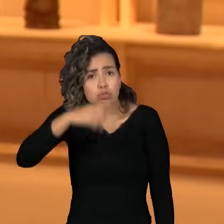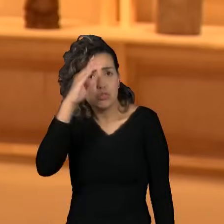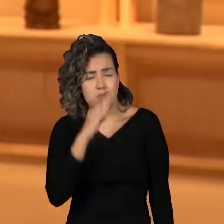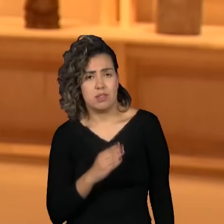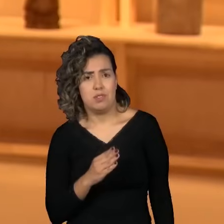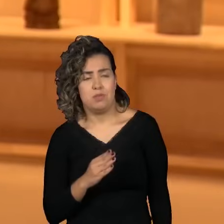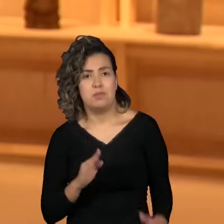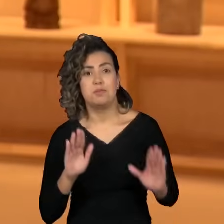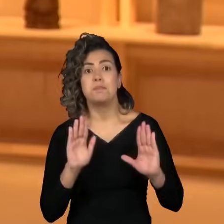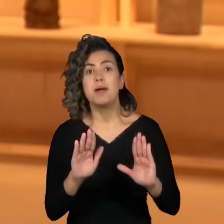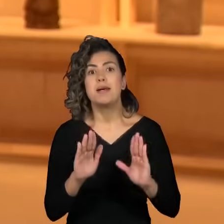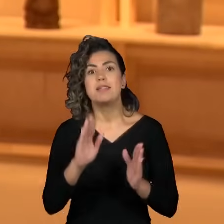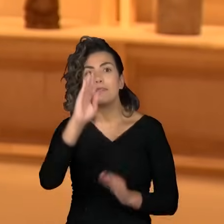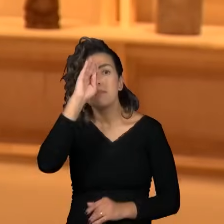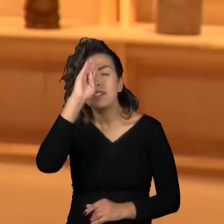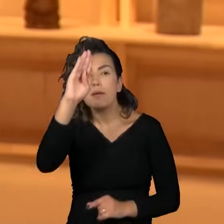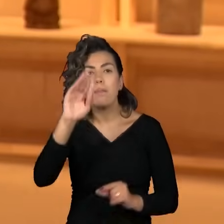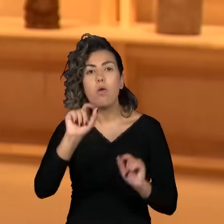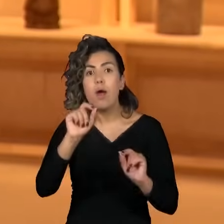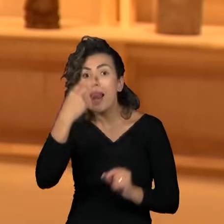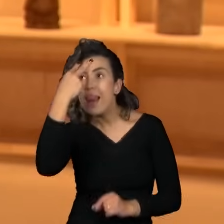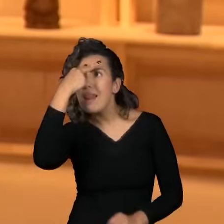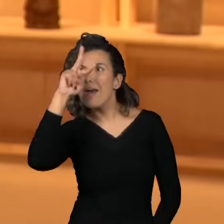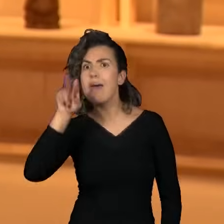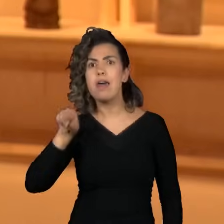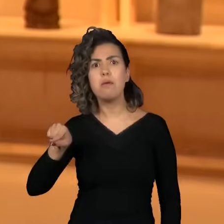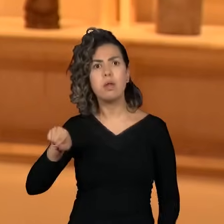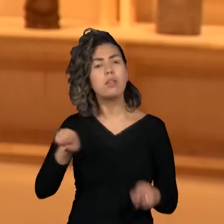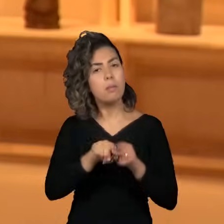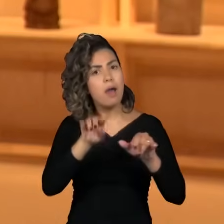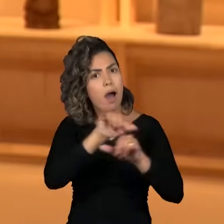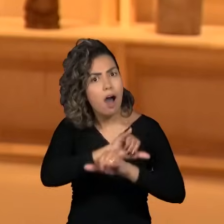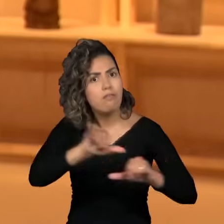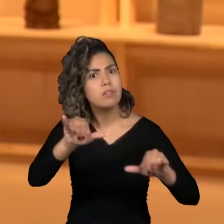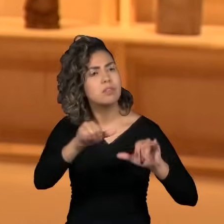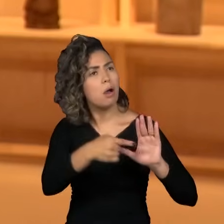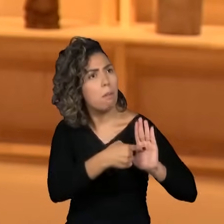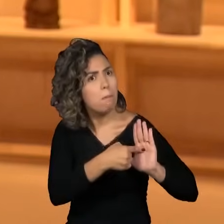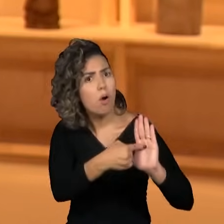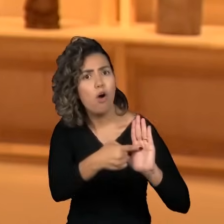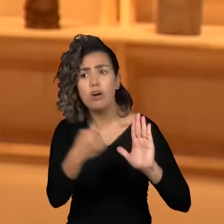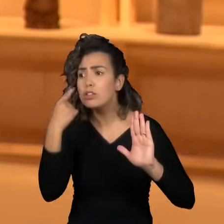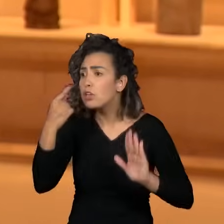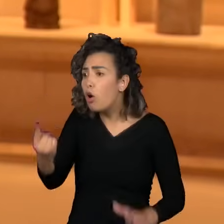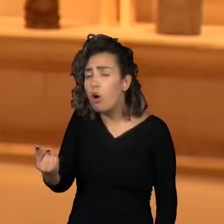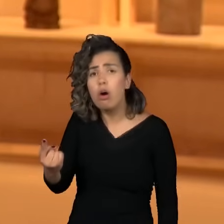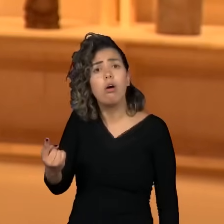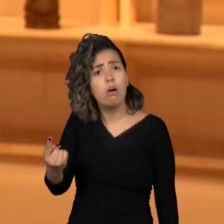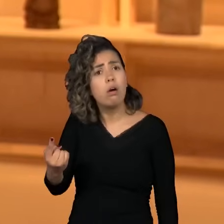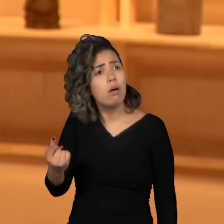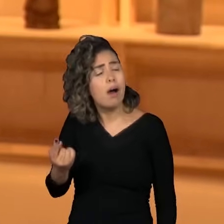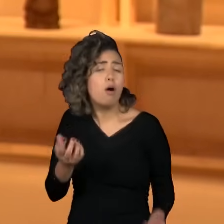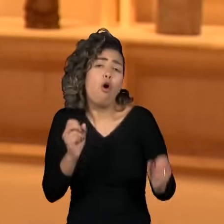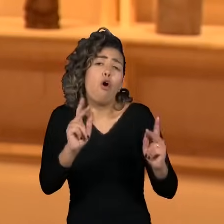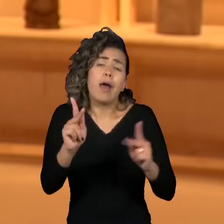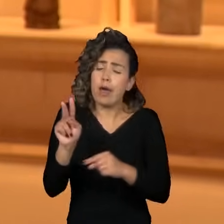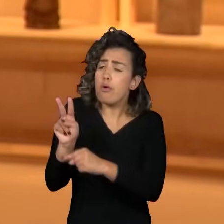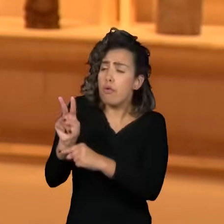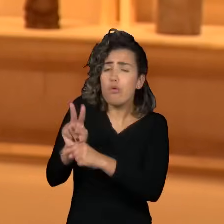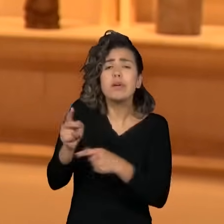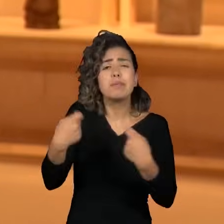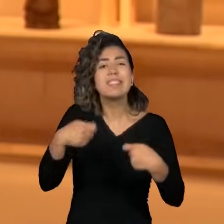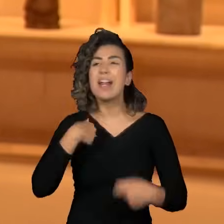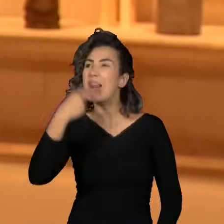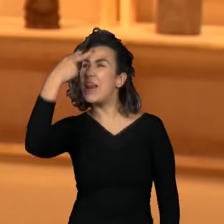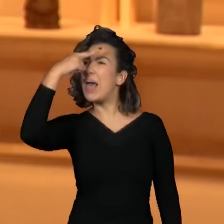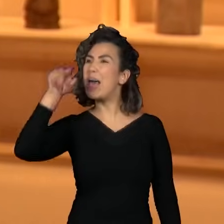de uma forma a recapitulá-las e a atualizá-las e mostrar para as pessoas que, ok, precisamos preservar a memória, mas